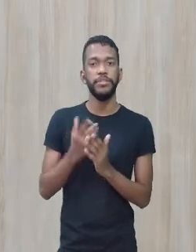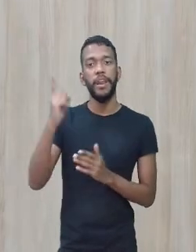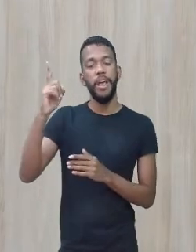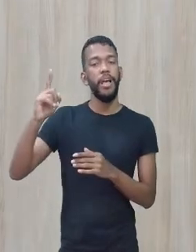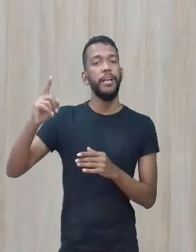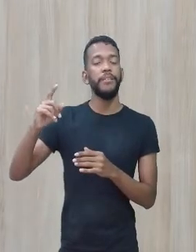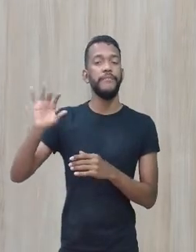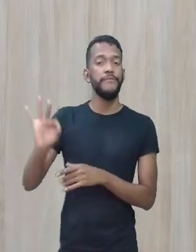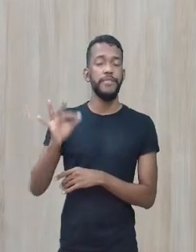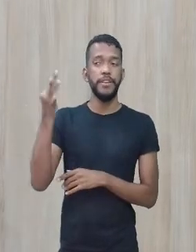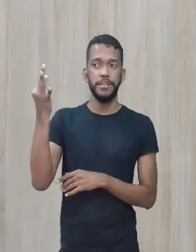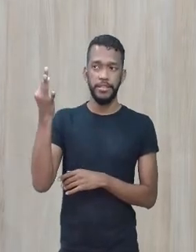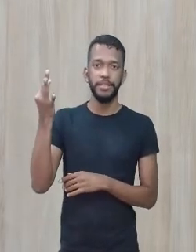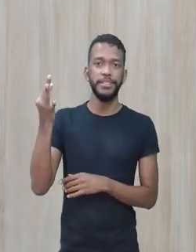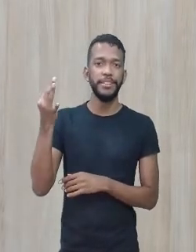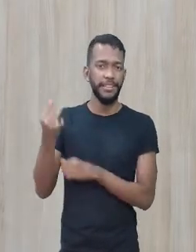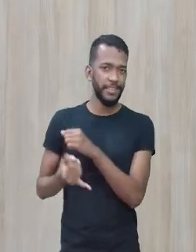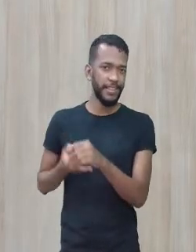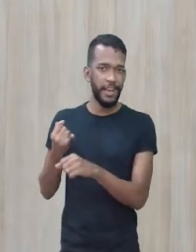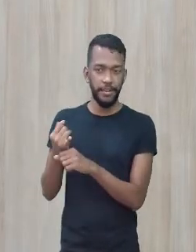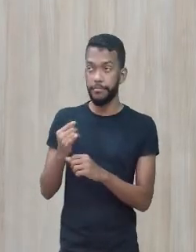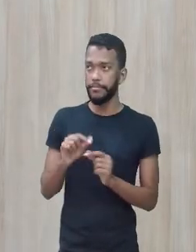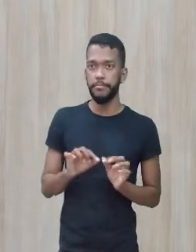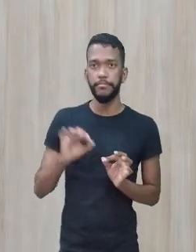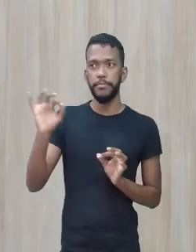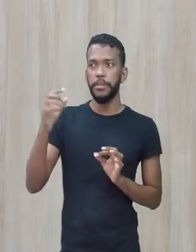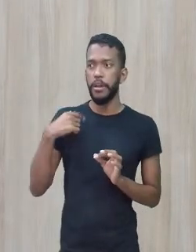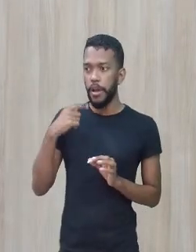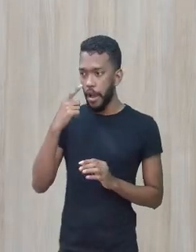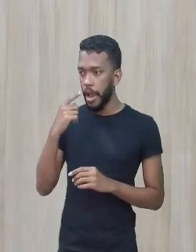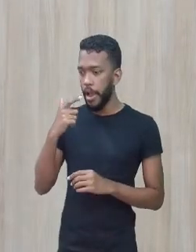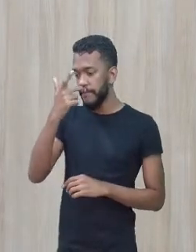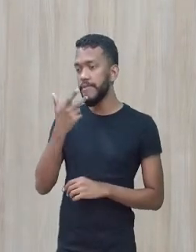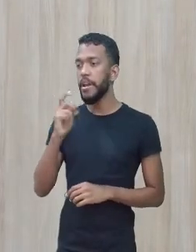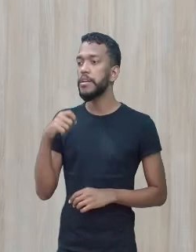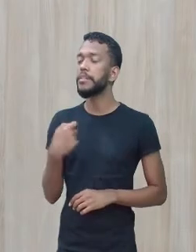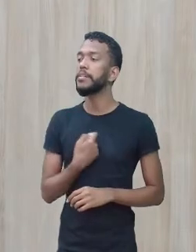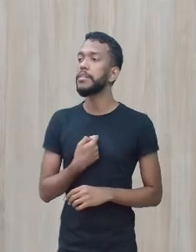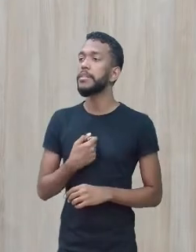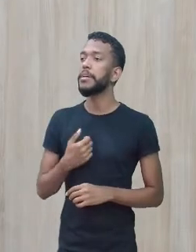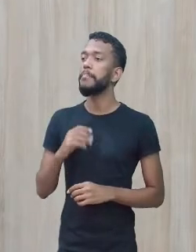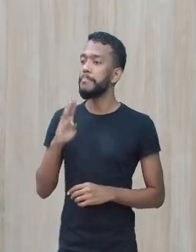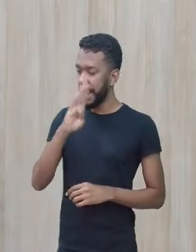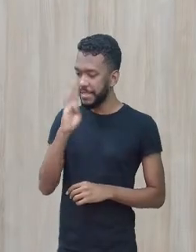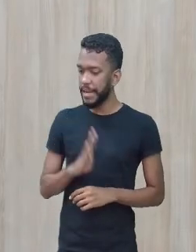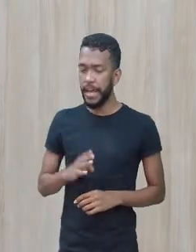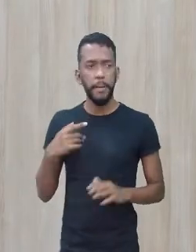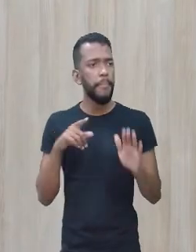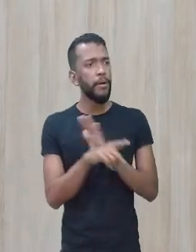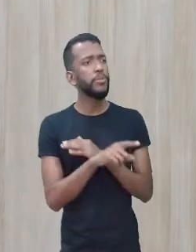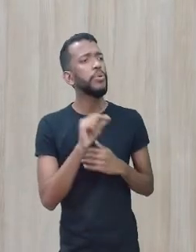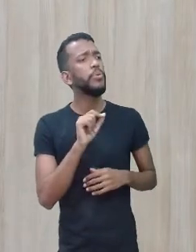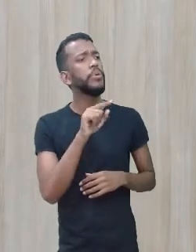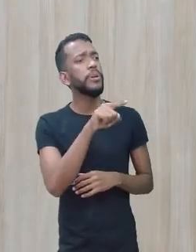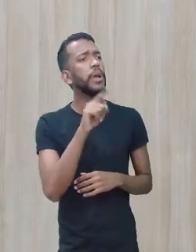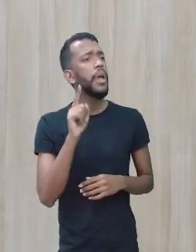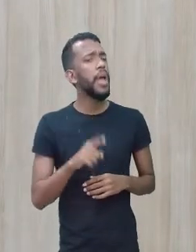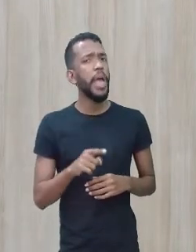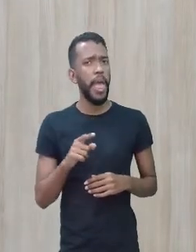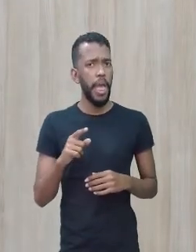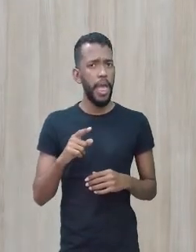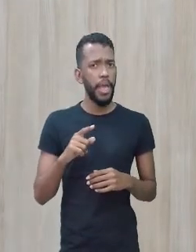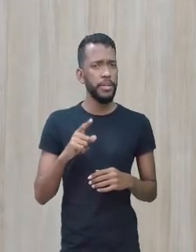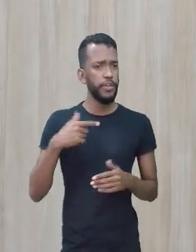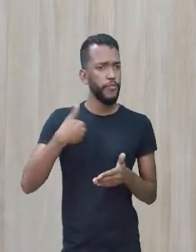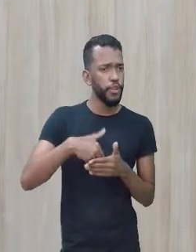e quando ela chegou lá, né, que ela se identificou como brasileira, perguntaram logo para ela sobre futebol e sobre samba. Por